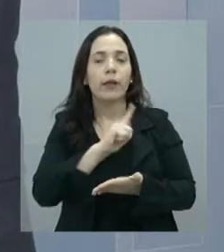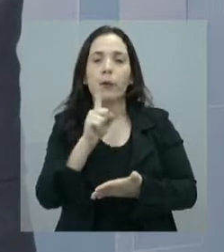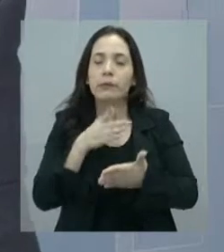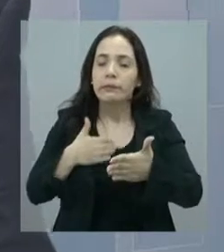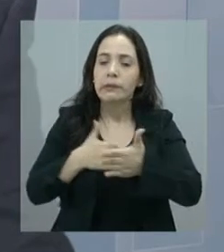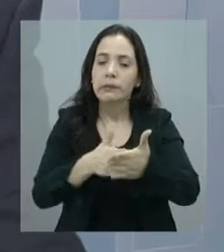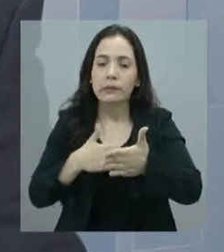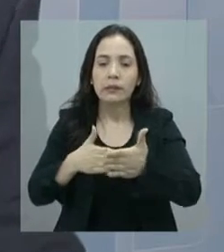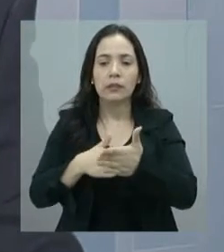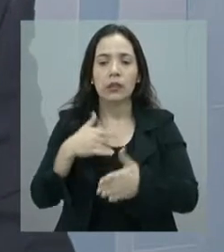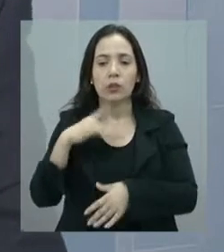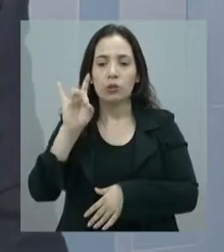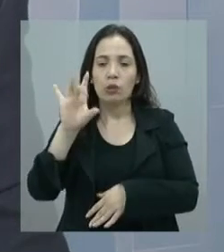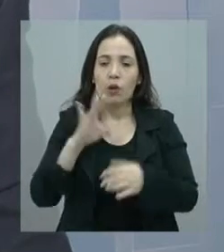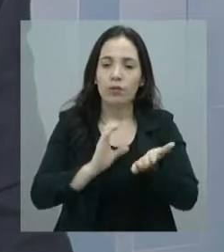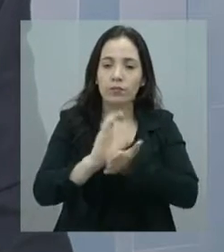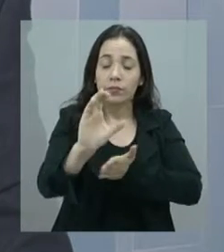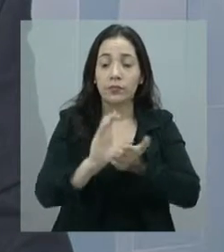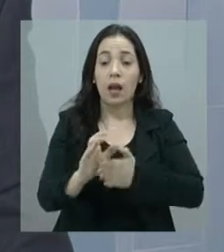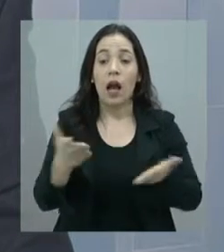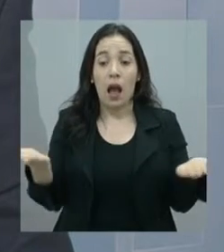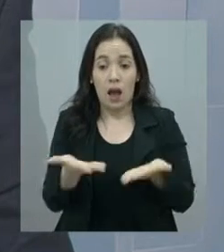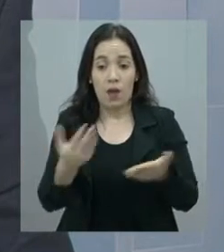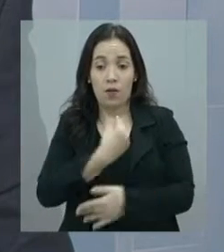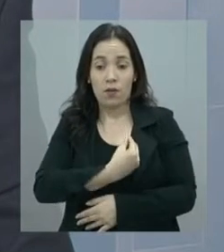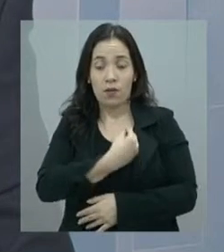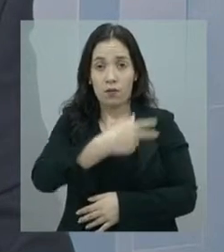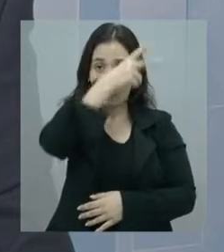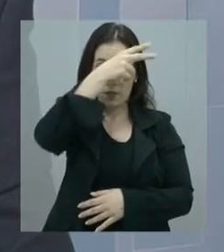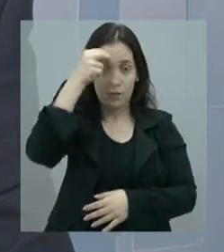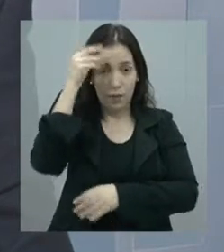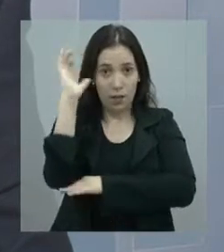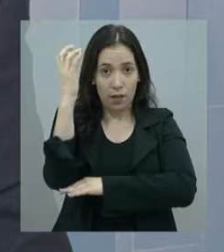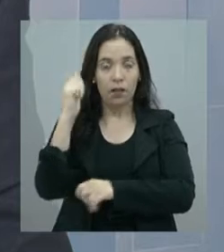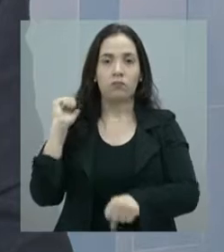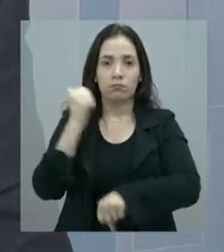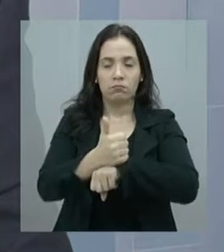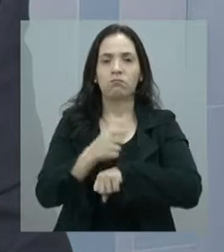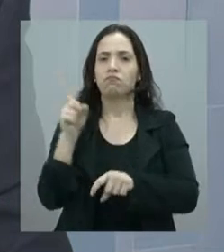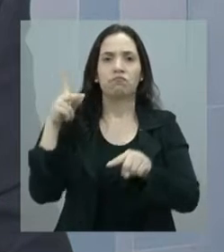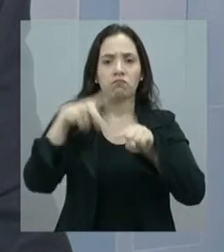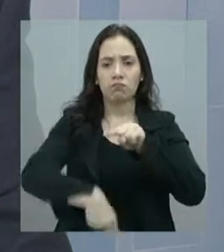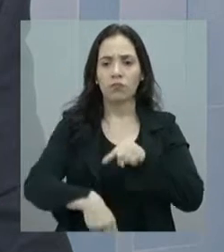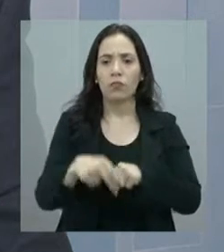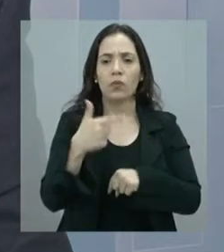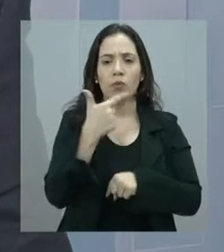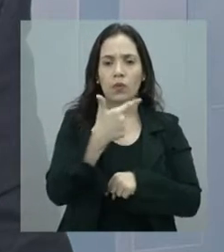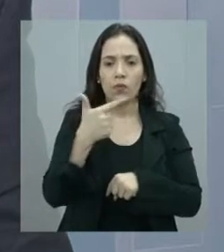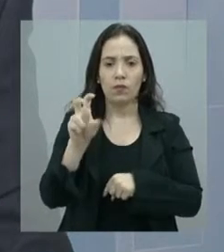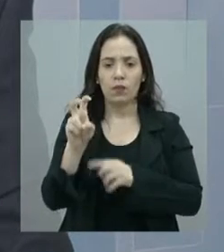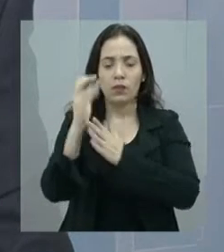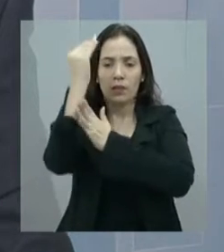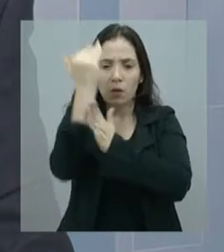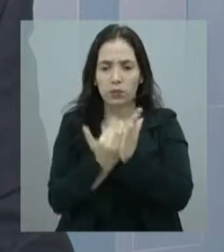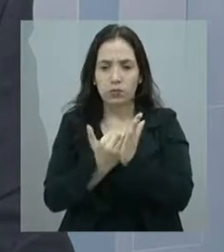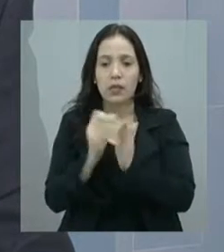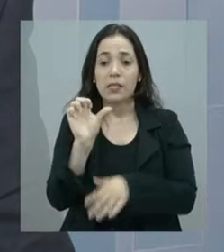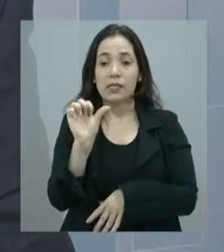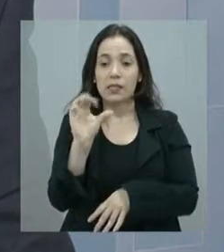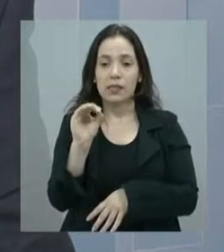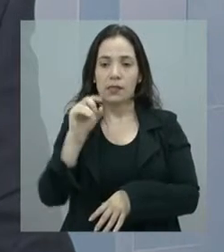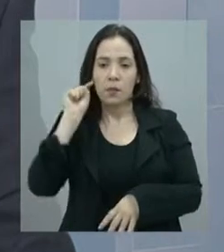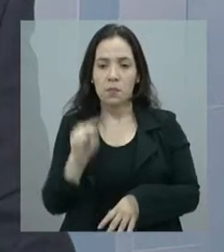fiquei bancando. O atual prefeito, o que ele fez? Quando ele assumiu, ele cortou de 225 para 65. Ele cortou de 160